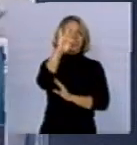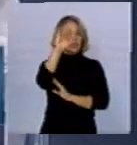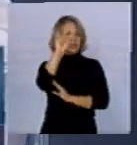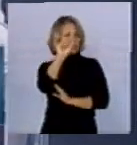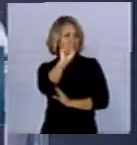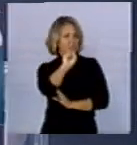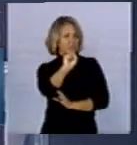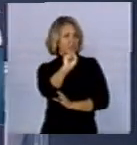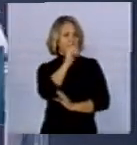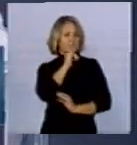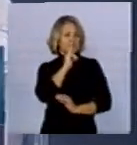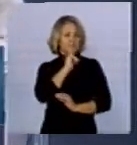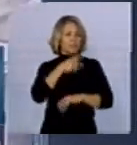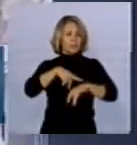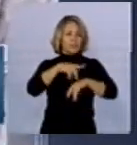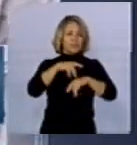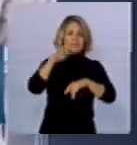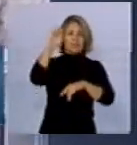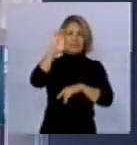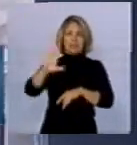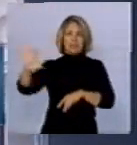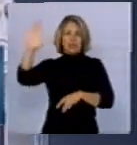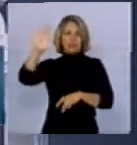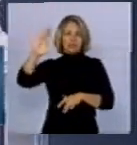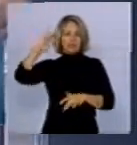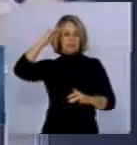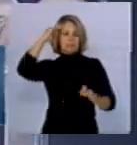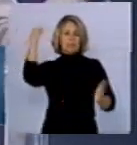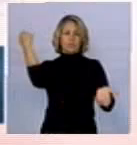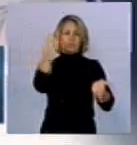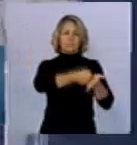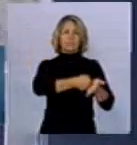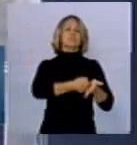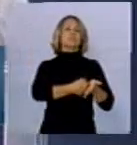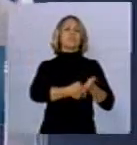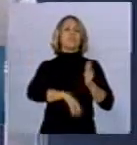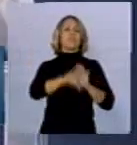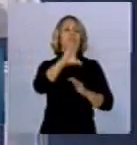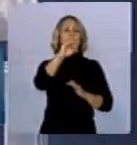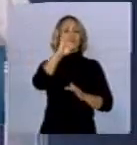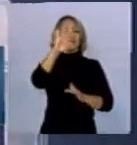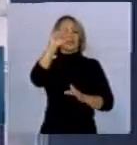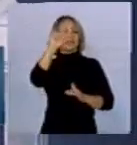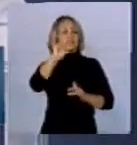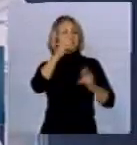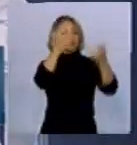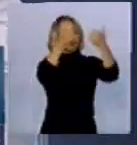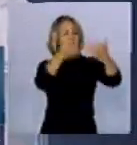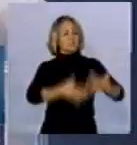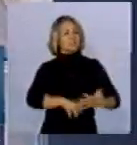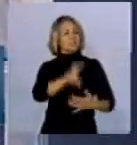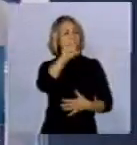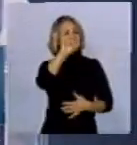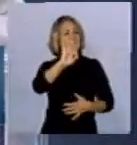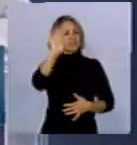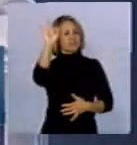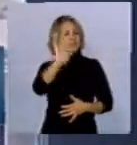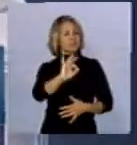a Europa estabeleceu uma cota que essa acabou de ser citado 50%